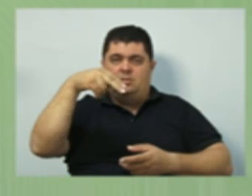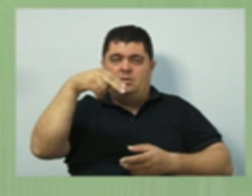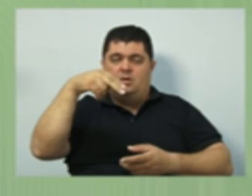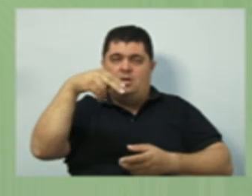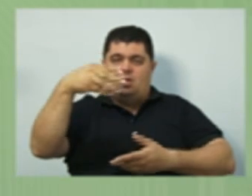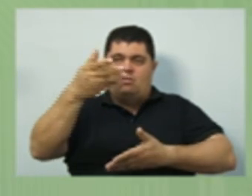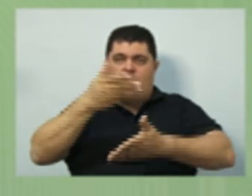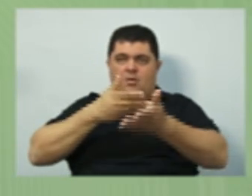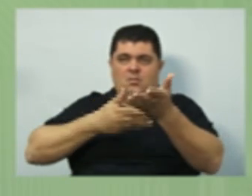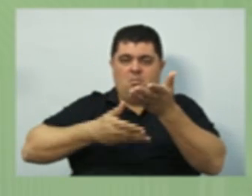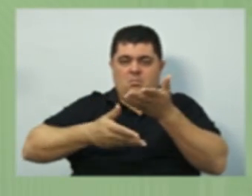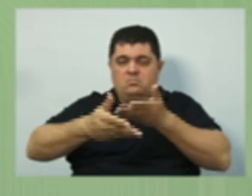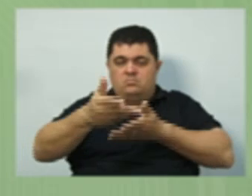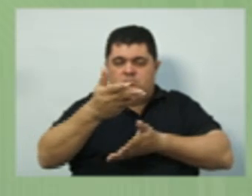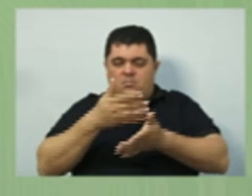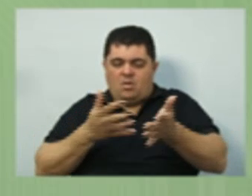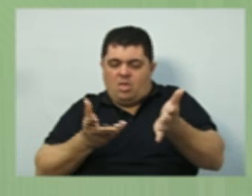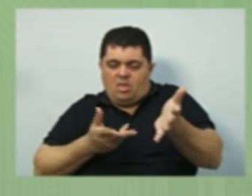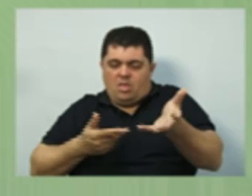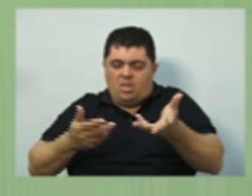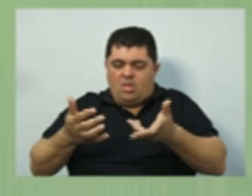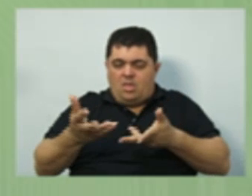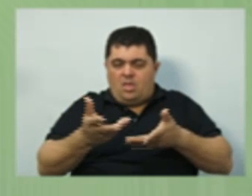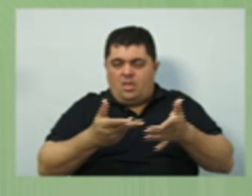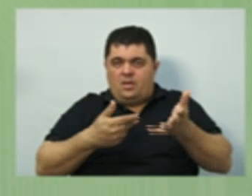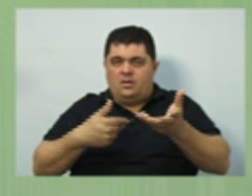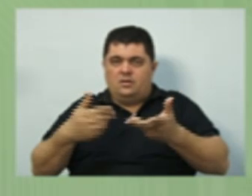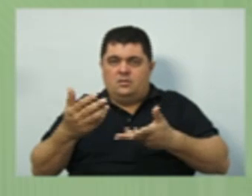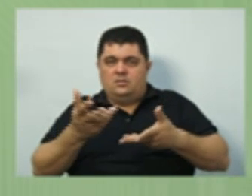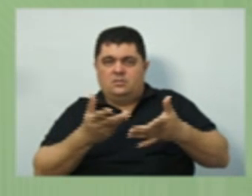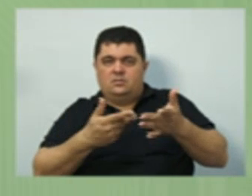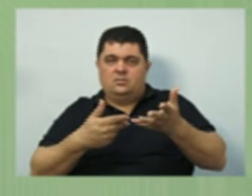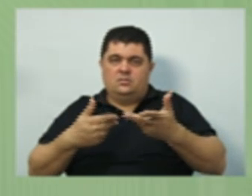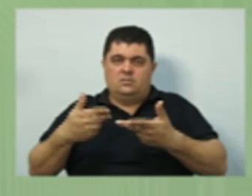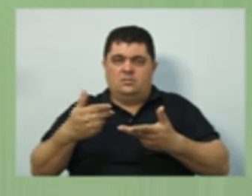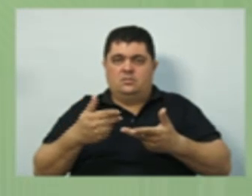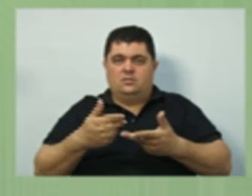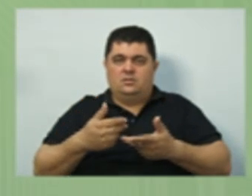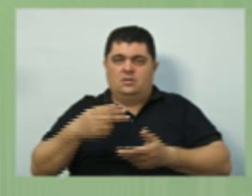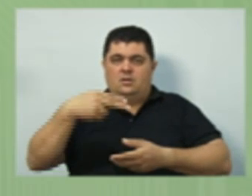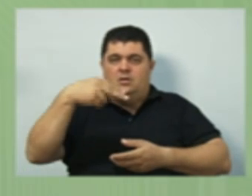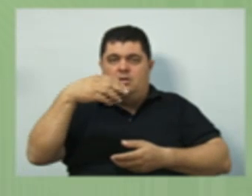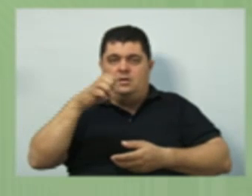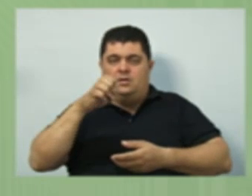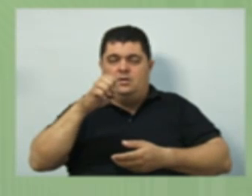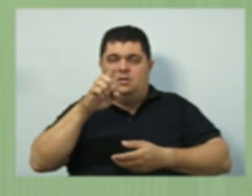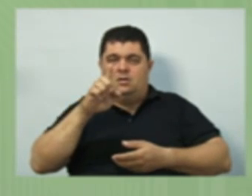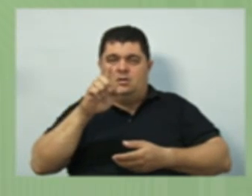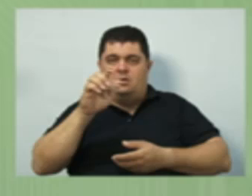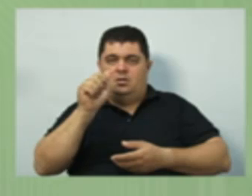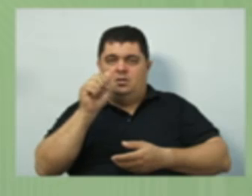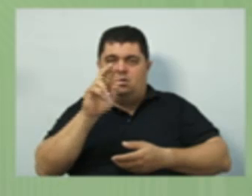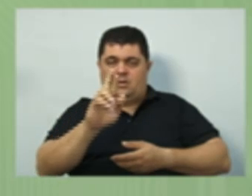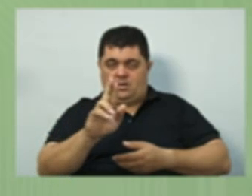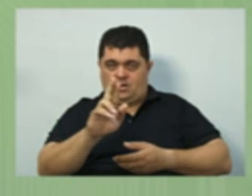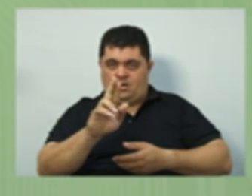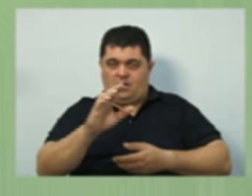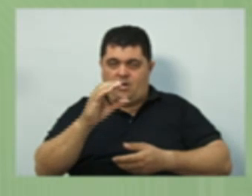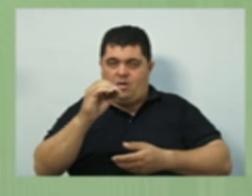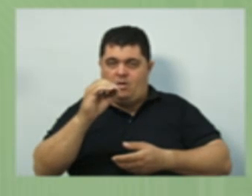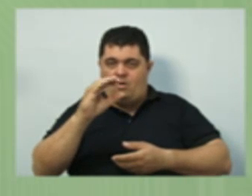negócio. Negócio significa negar o ócio. Então, quem está